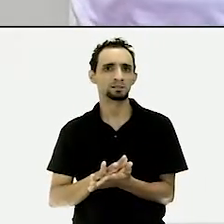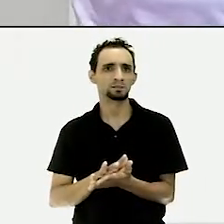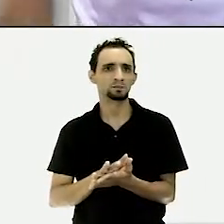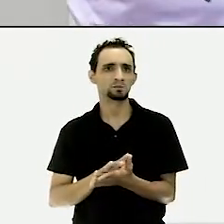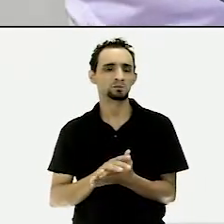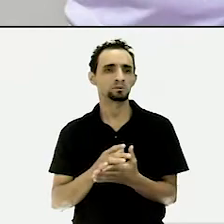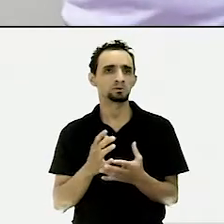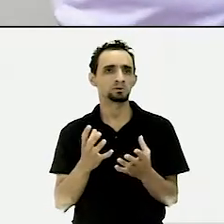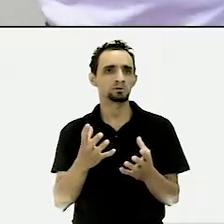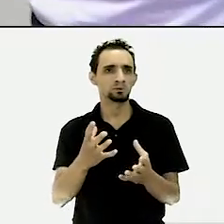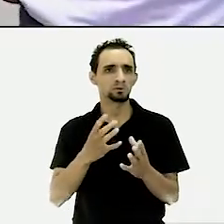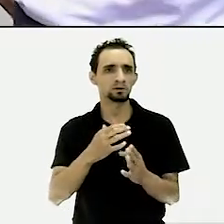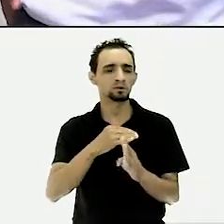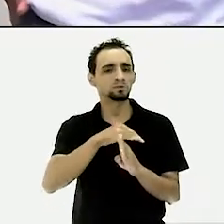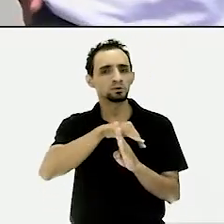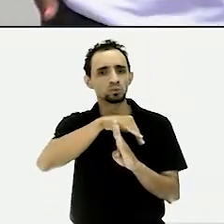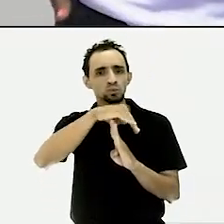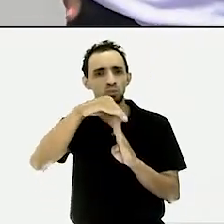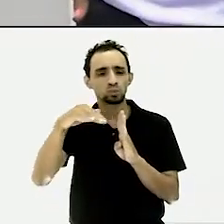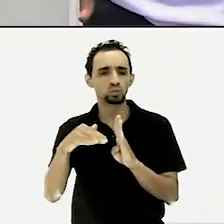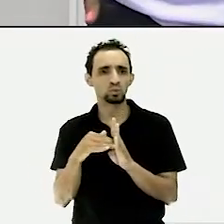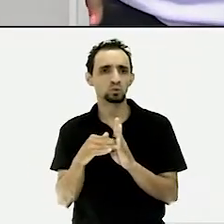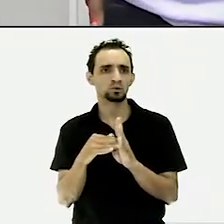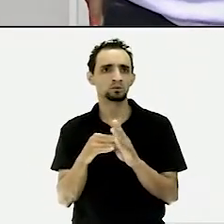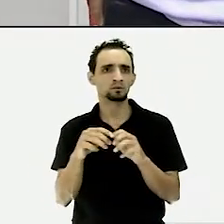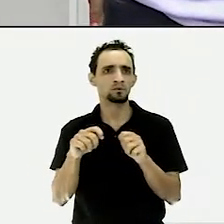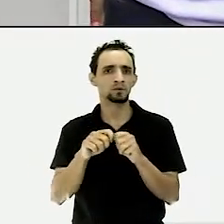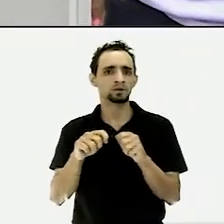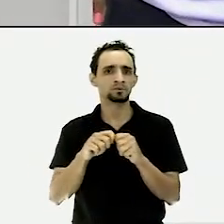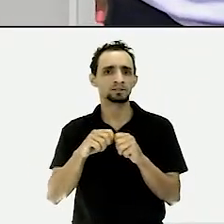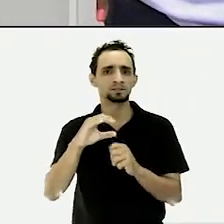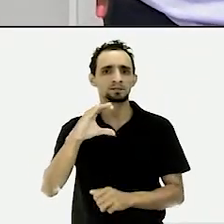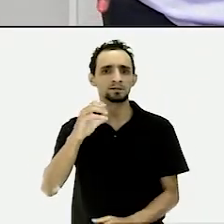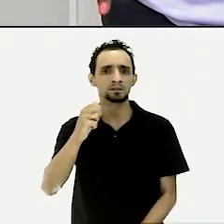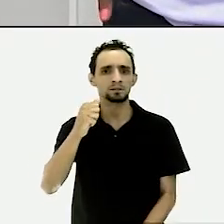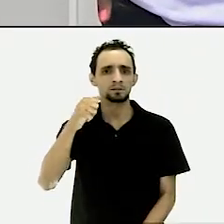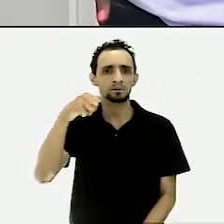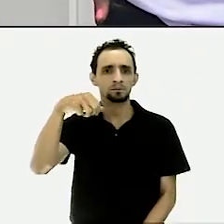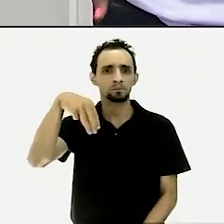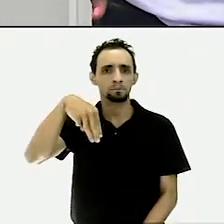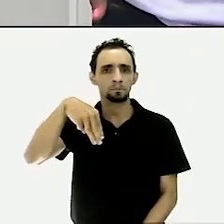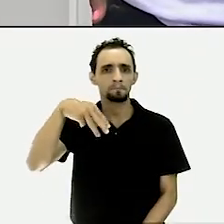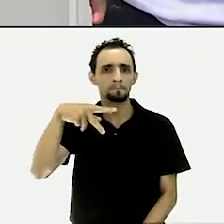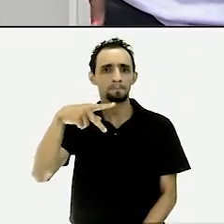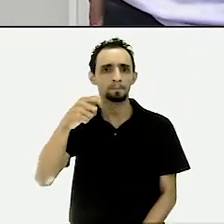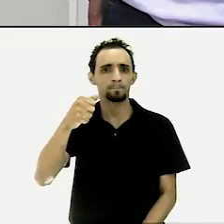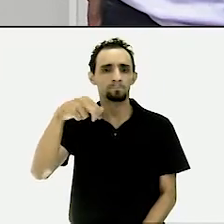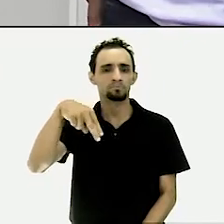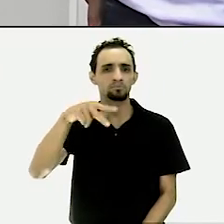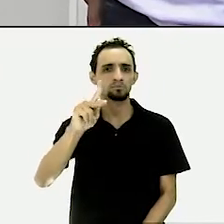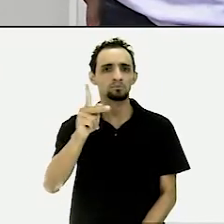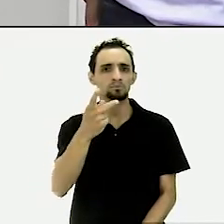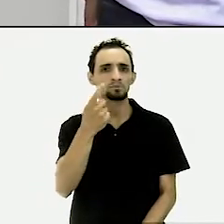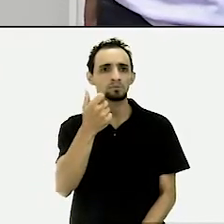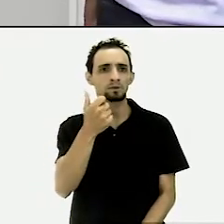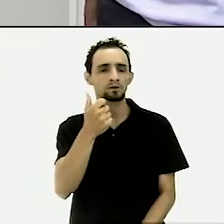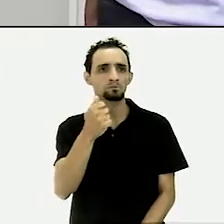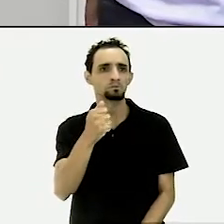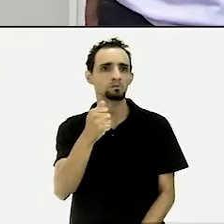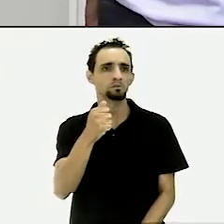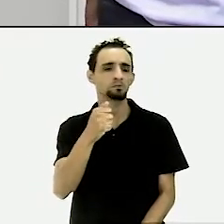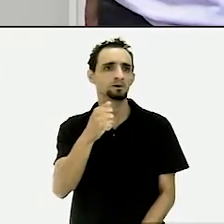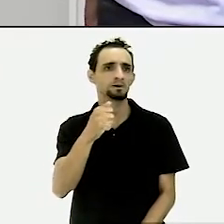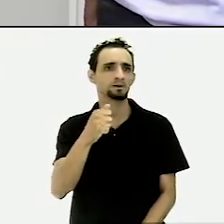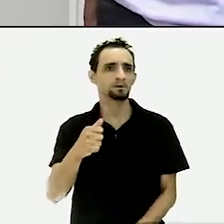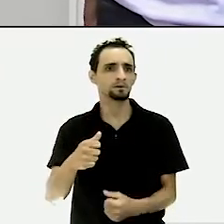2, falei assim, ó, quem tá com a corda comprada, ou então veneno de rato comprado para tomar, não pode